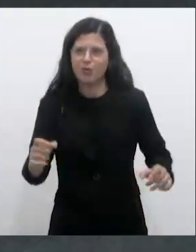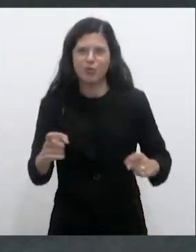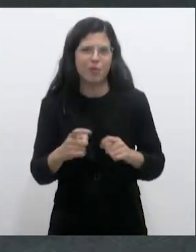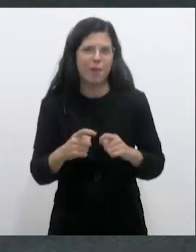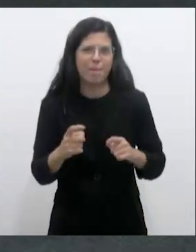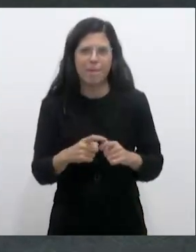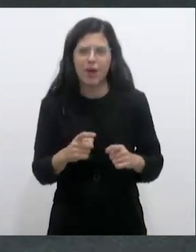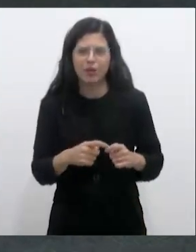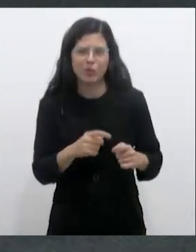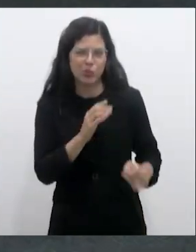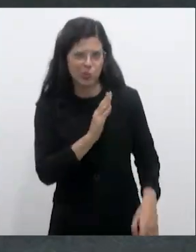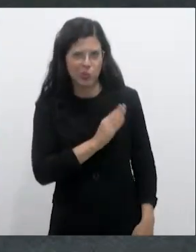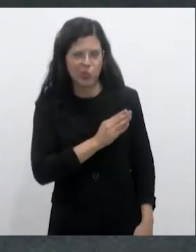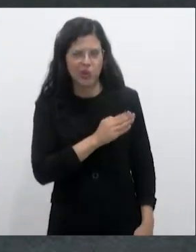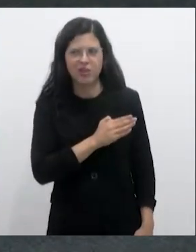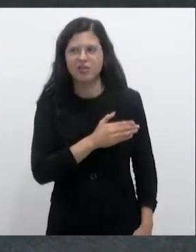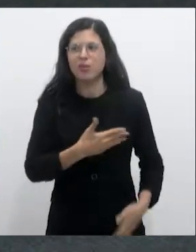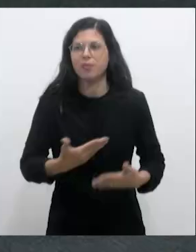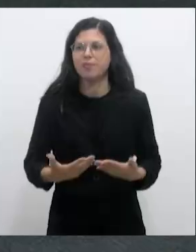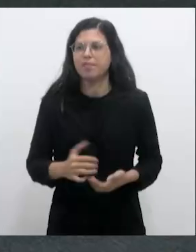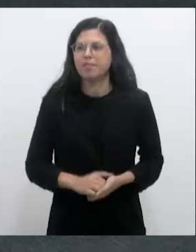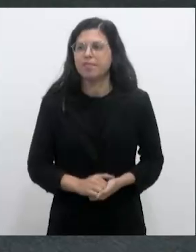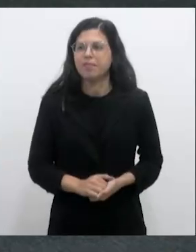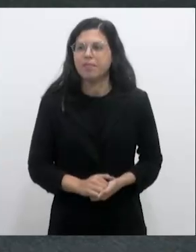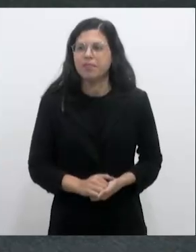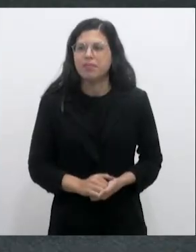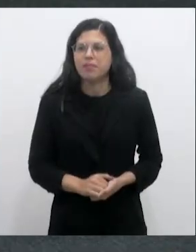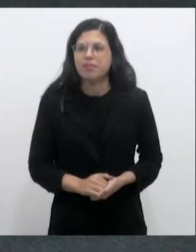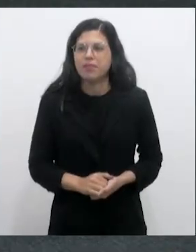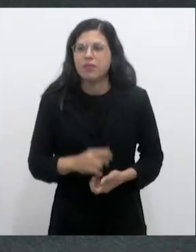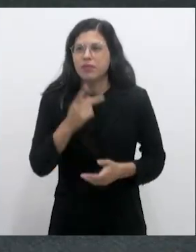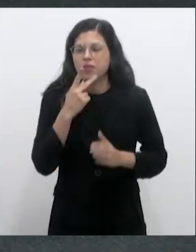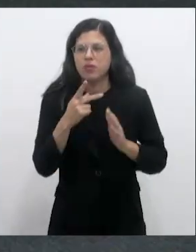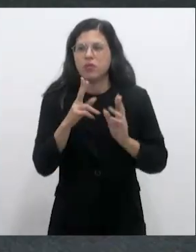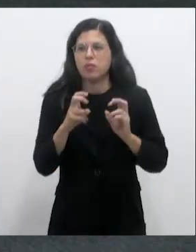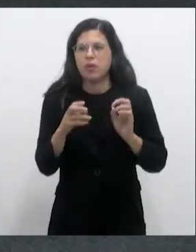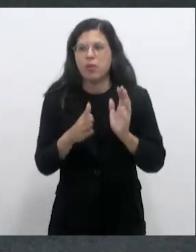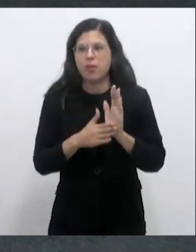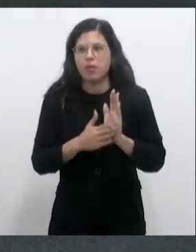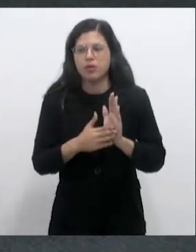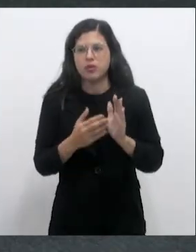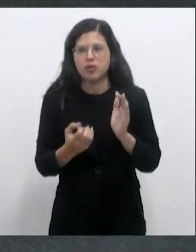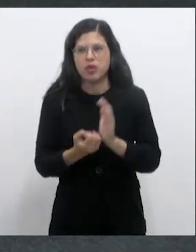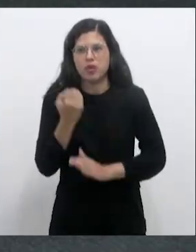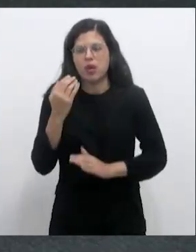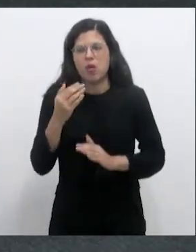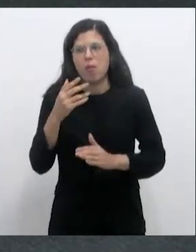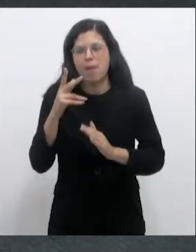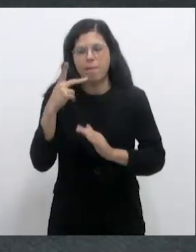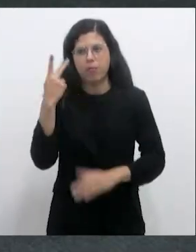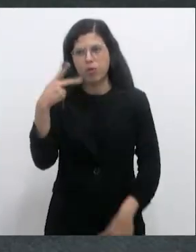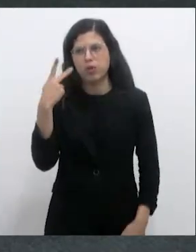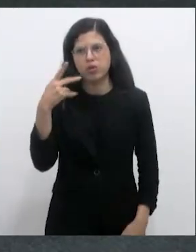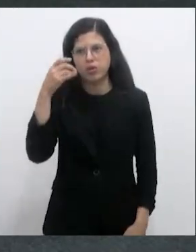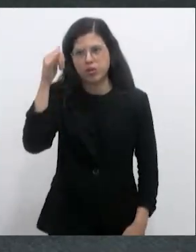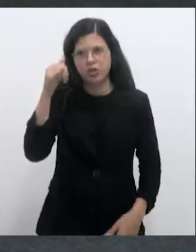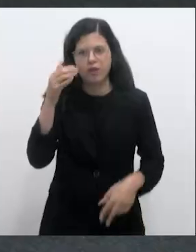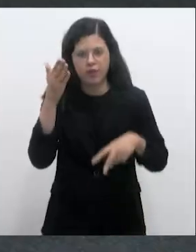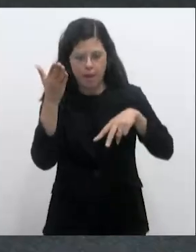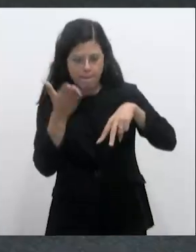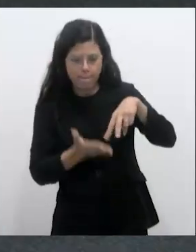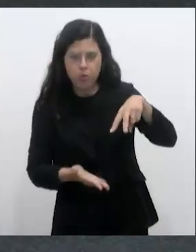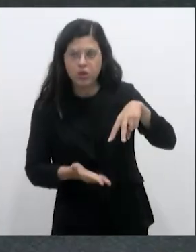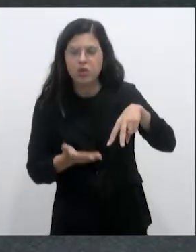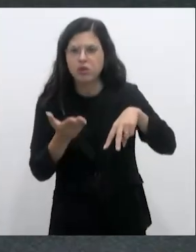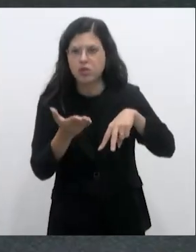cardiologista, e quando ele traz aí a proposta de instituir uma política de prevenção às amputações, é